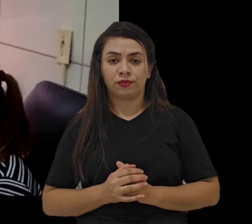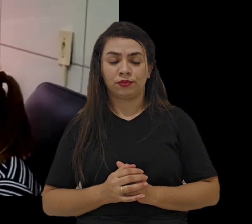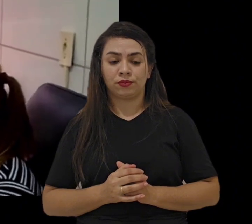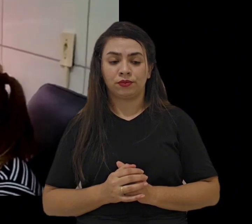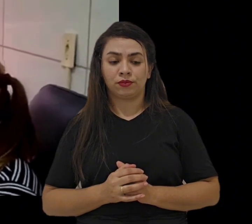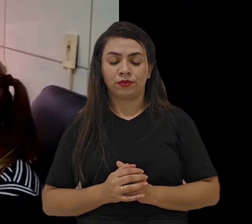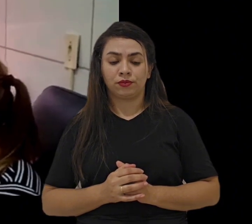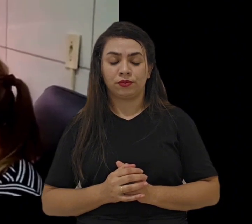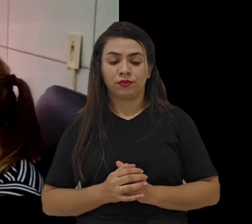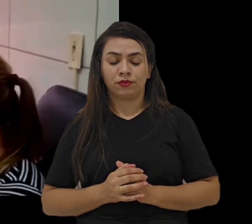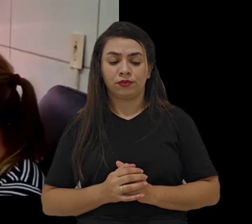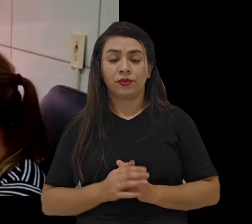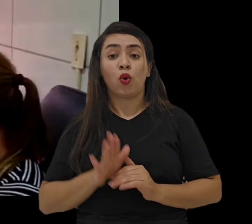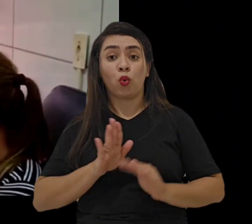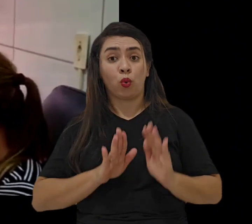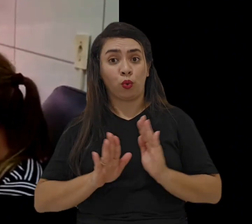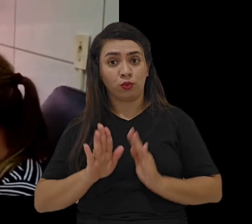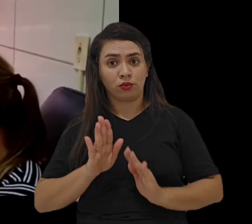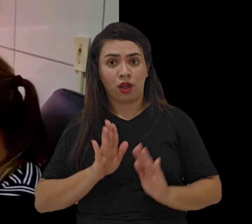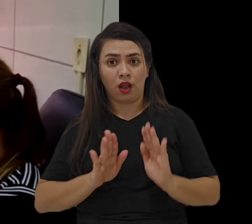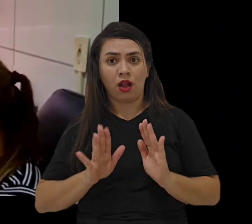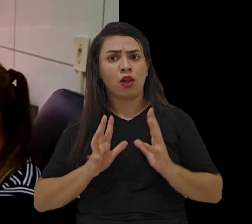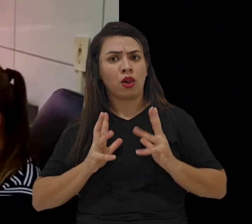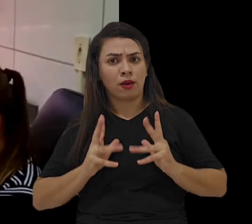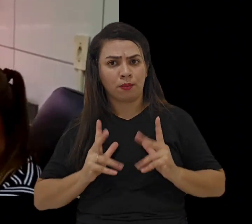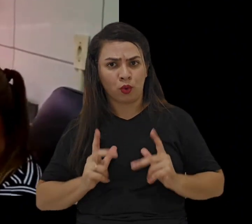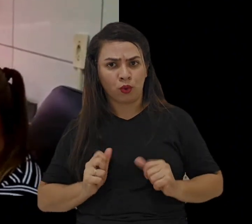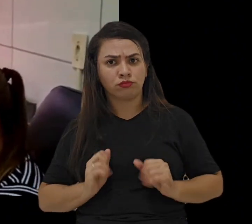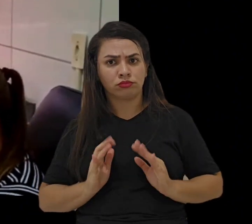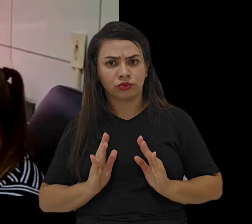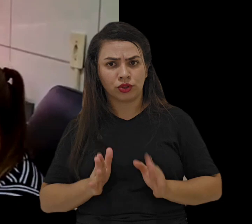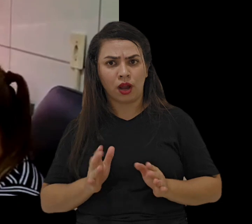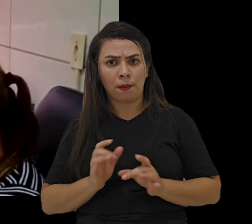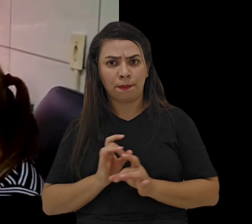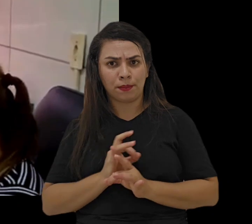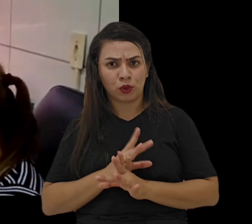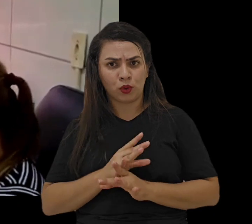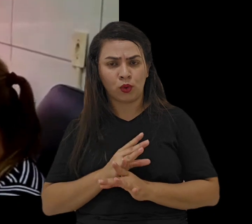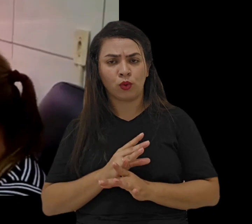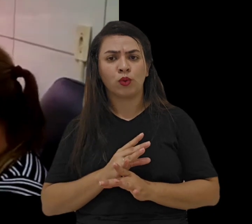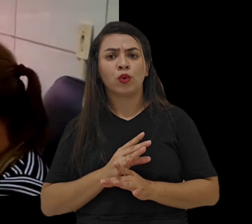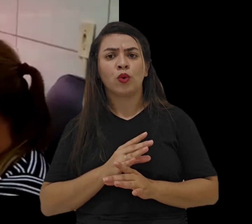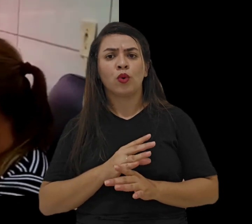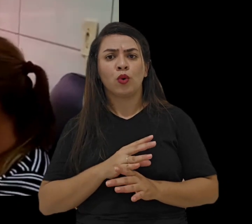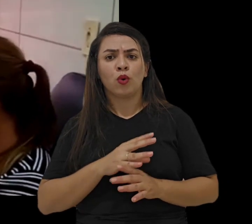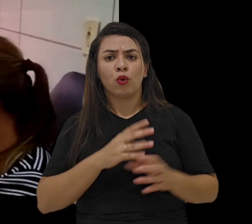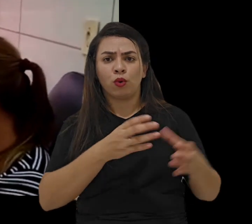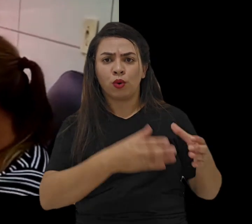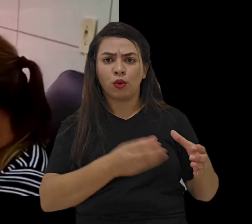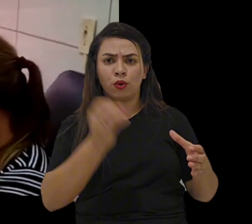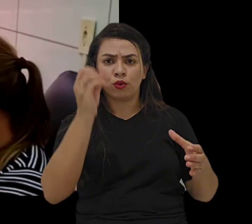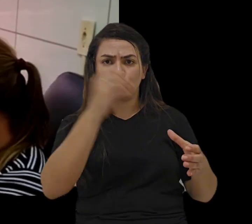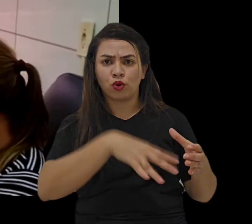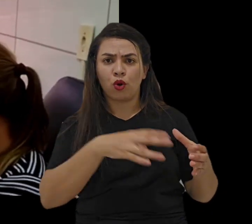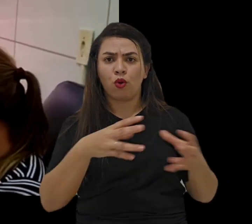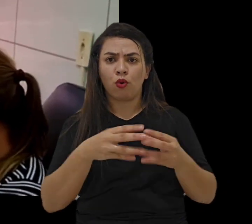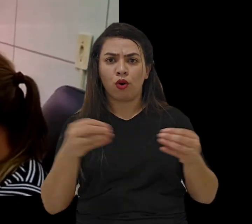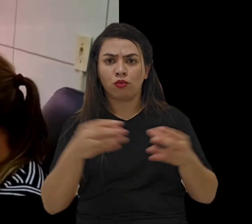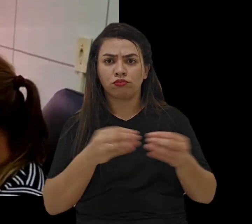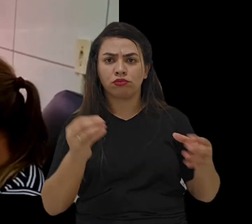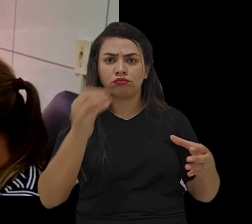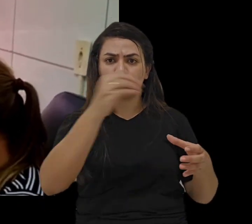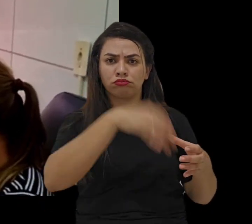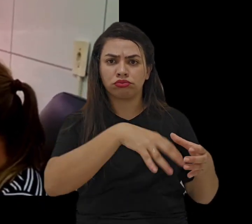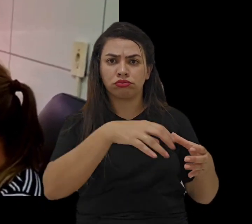rápido. Por quê? Porque se eu coletar agora vai sentir um ardor por causa do sangue. Junto com o furado, o